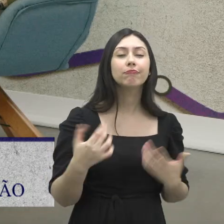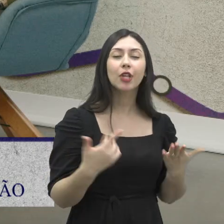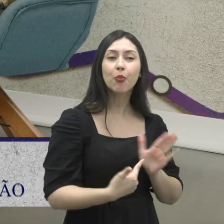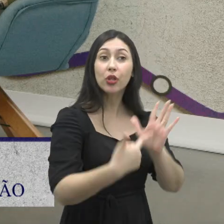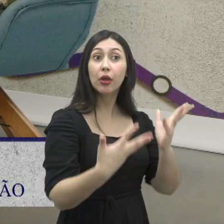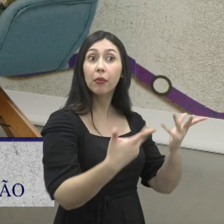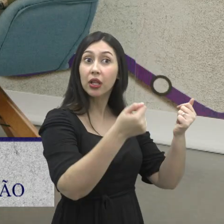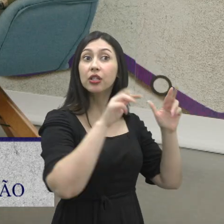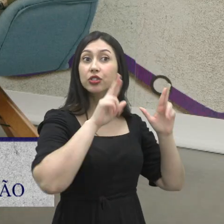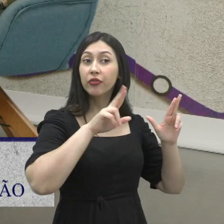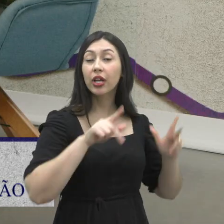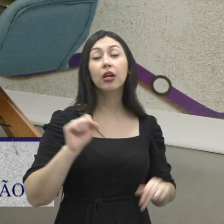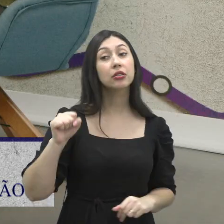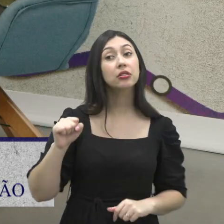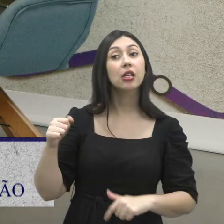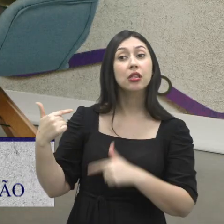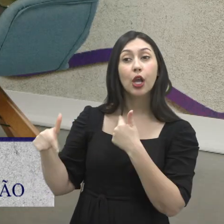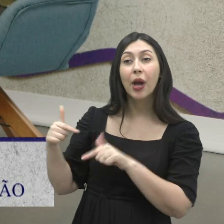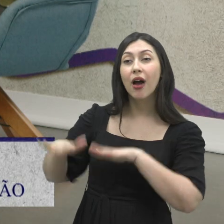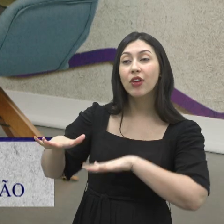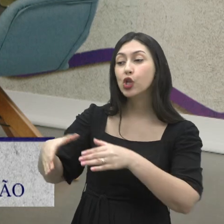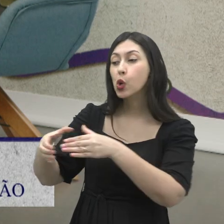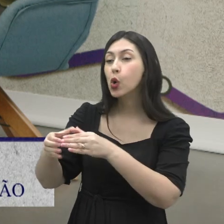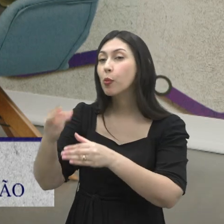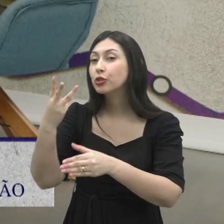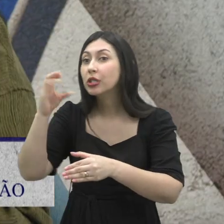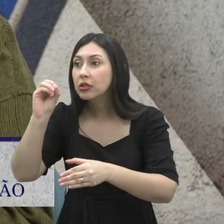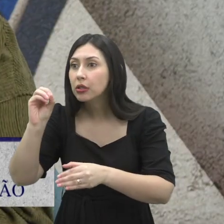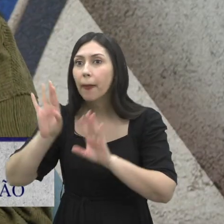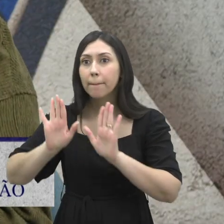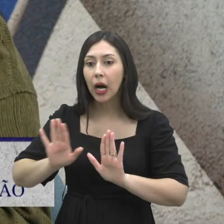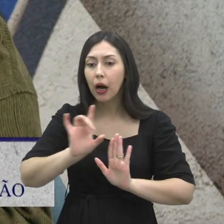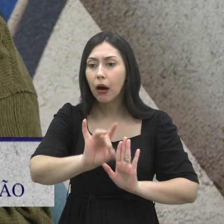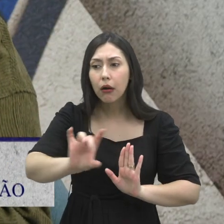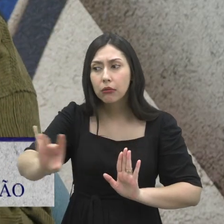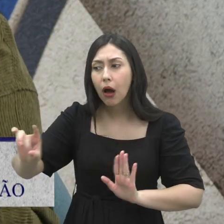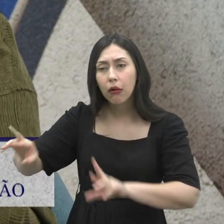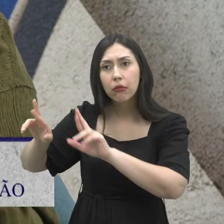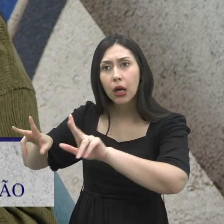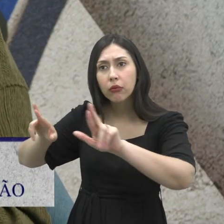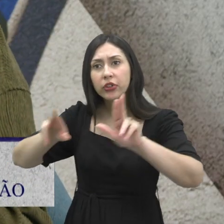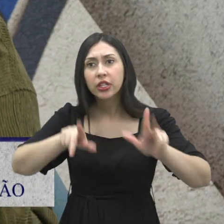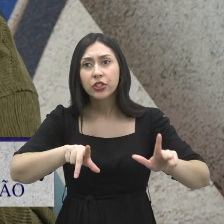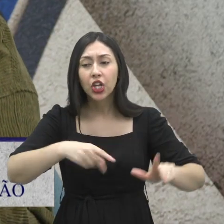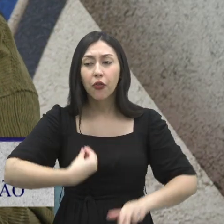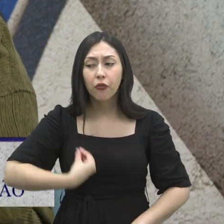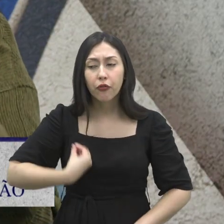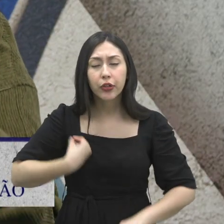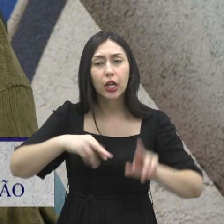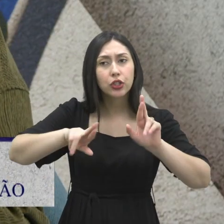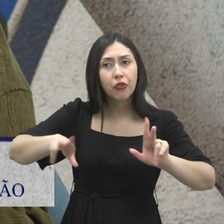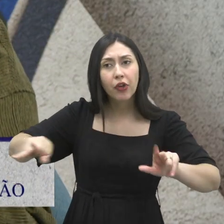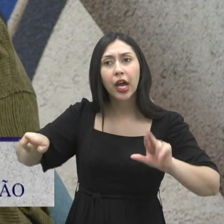outras habilidades, né? Com certeza. A gente trabalha com 30, 35 em sala, então cada um é um. E quando a gente entende a realidade de cada